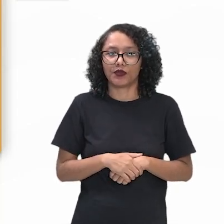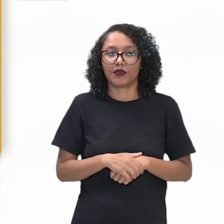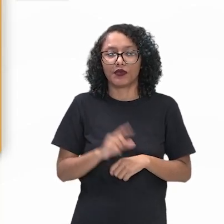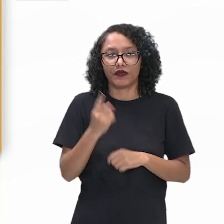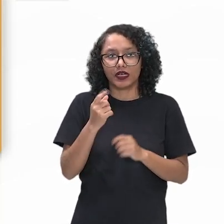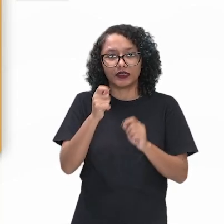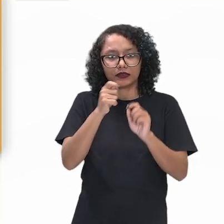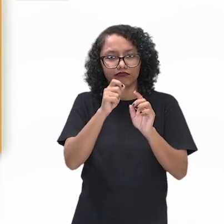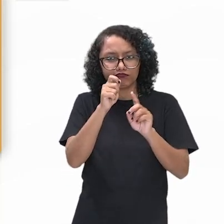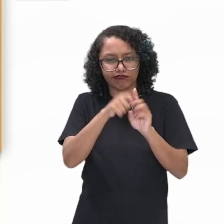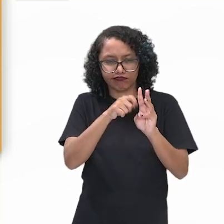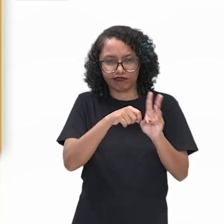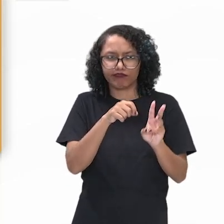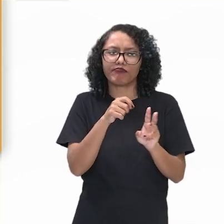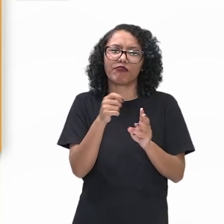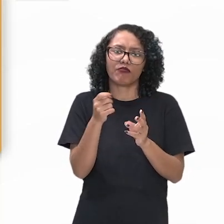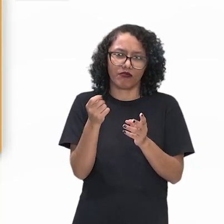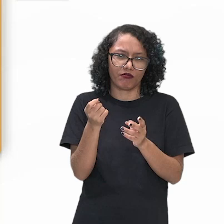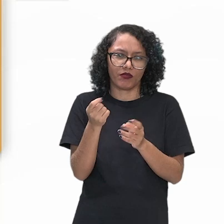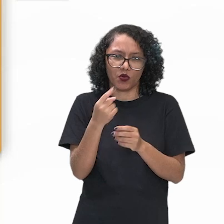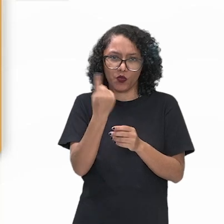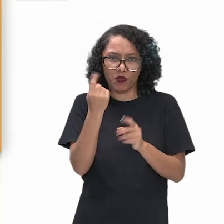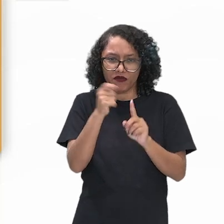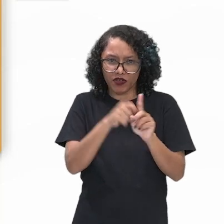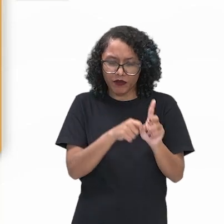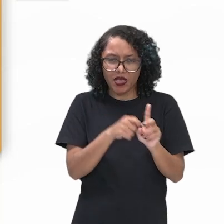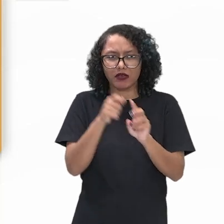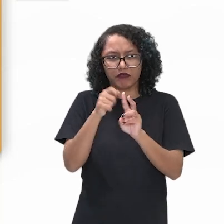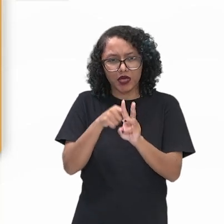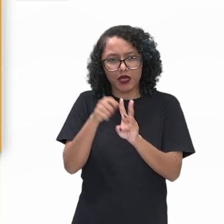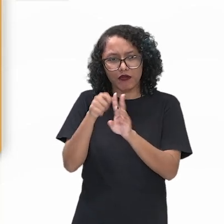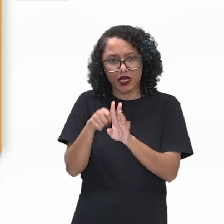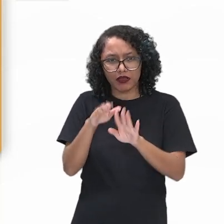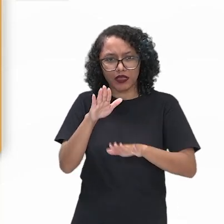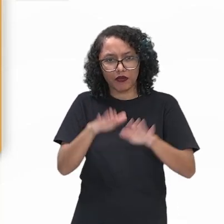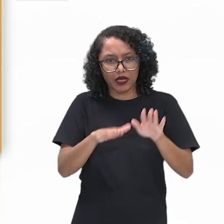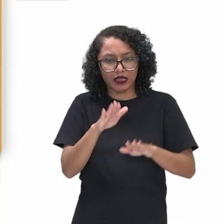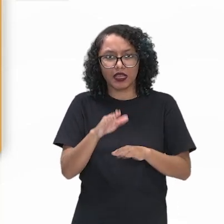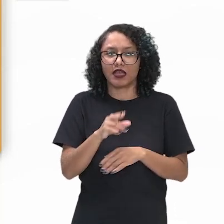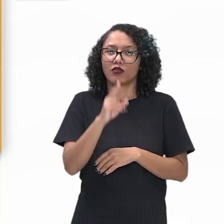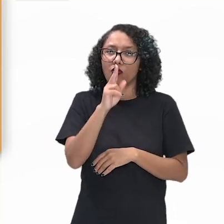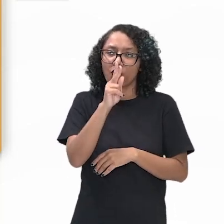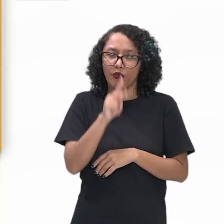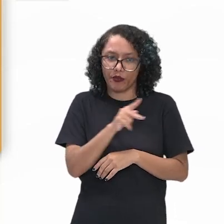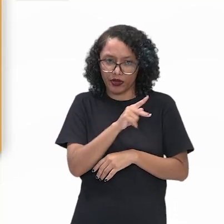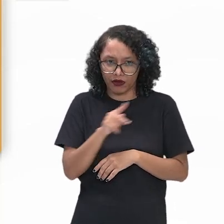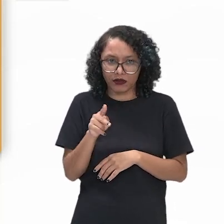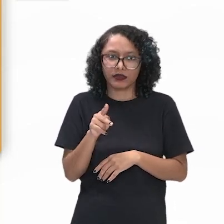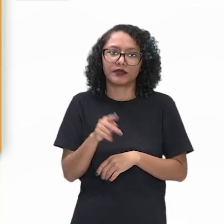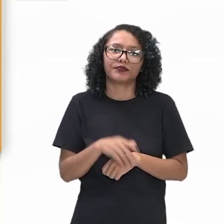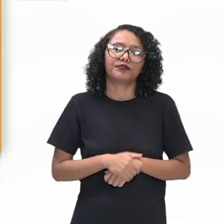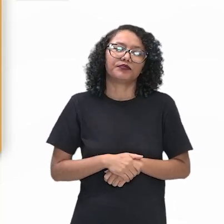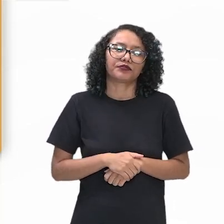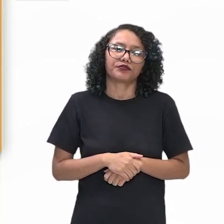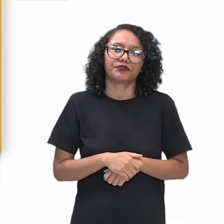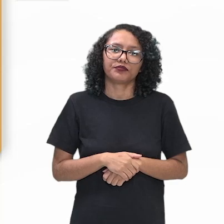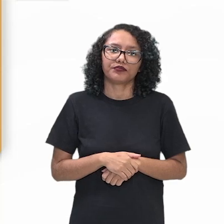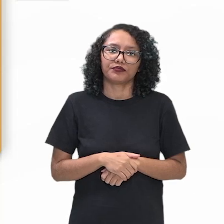a cada 2 meses, dependendo da disponibilidade aí dos párocos, ok? Vamos agora observar